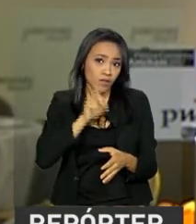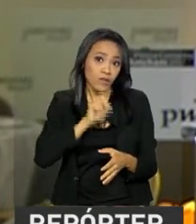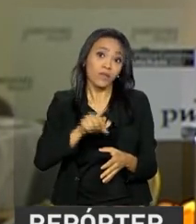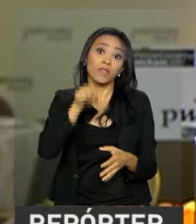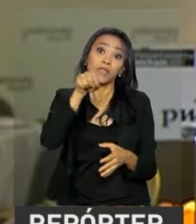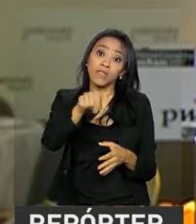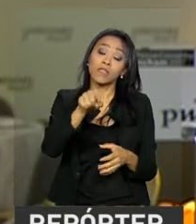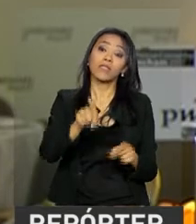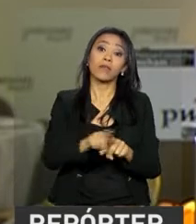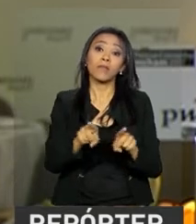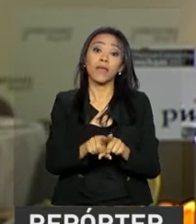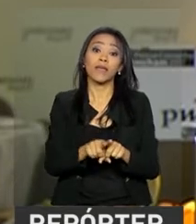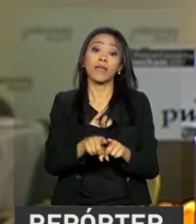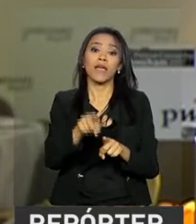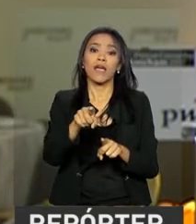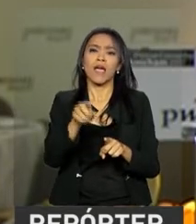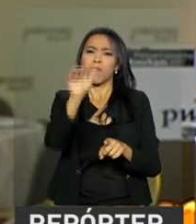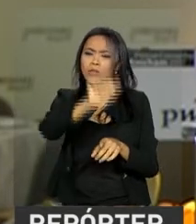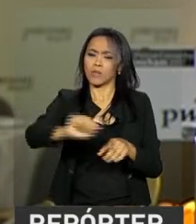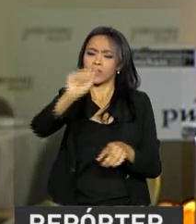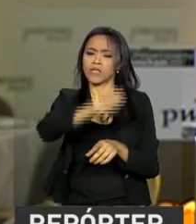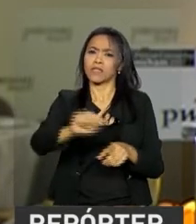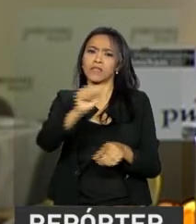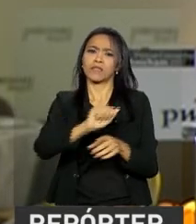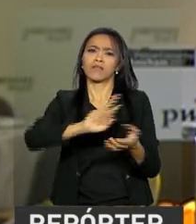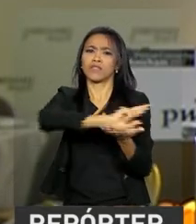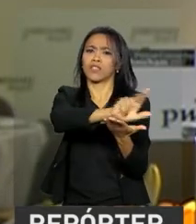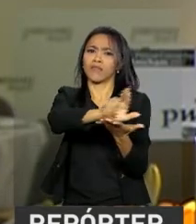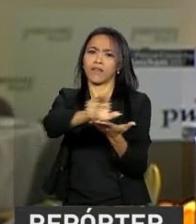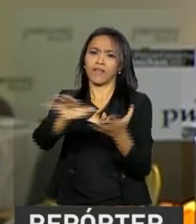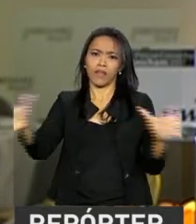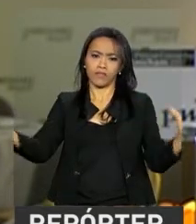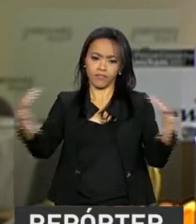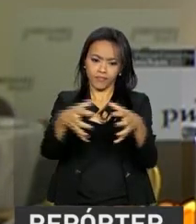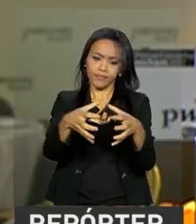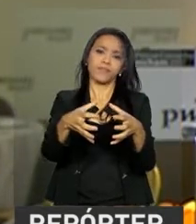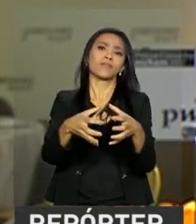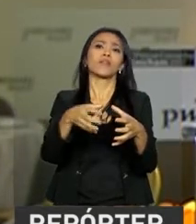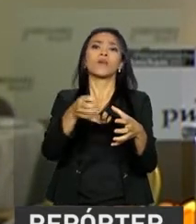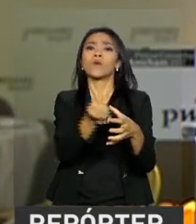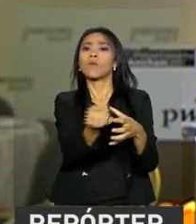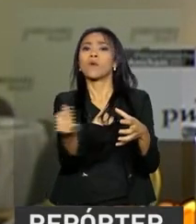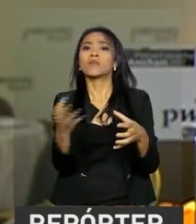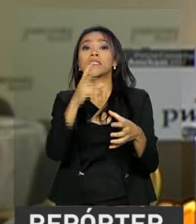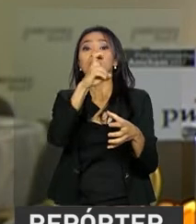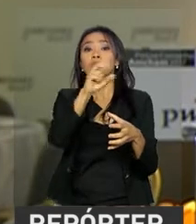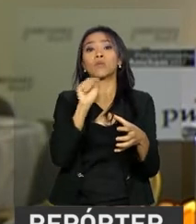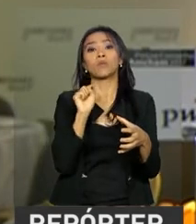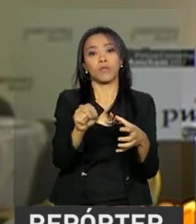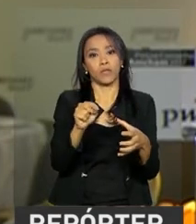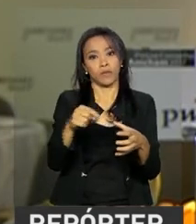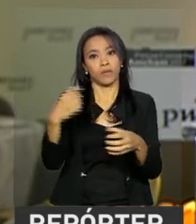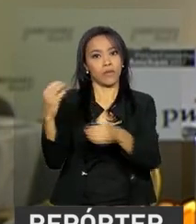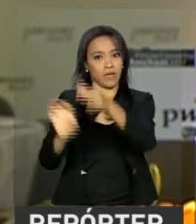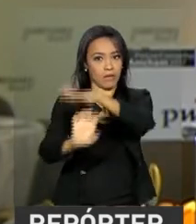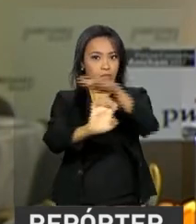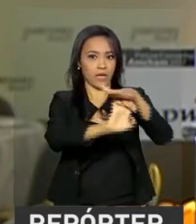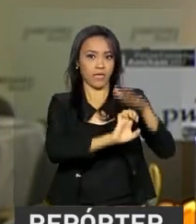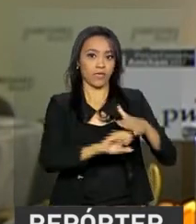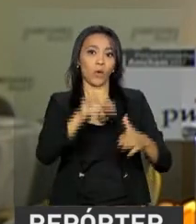setorial a associação setorial multissetorial brasileira e com cinco empresas 85% delas